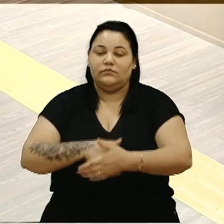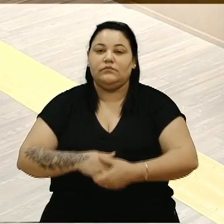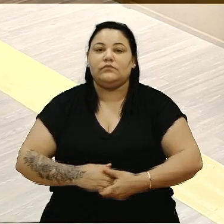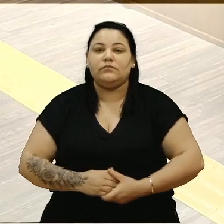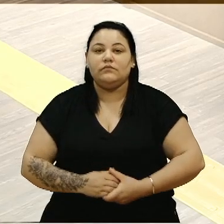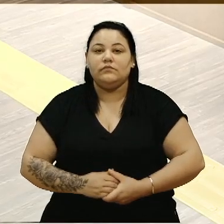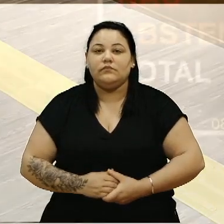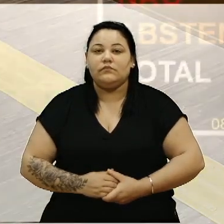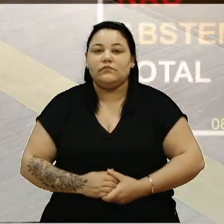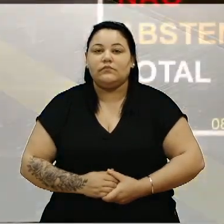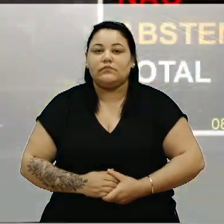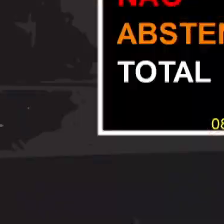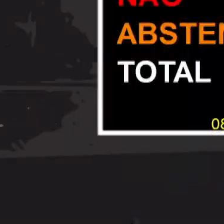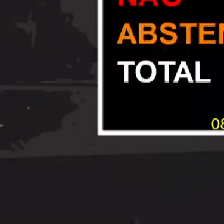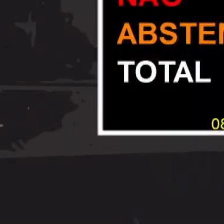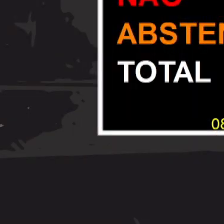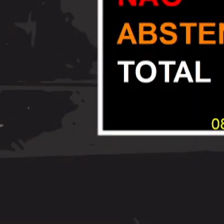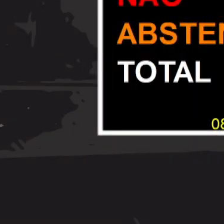votos.